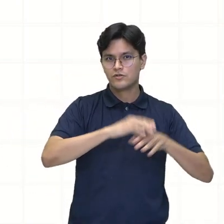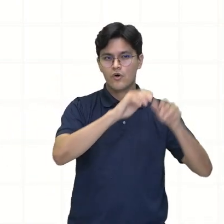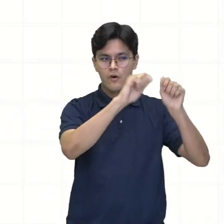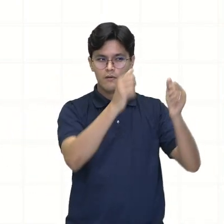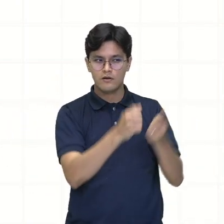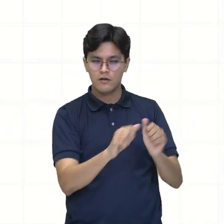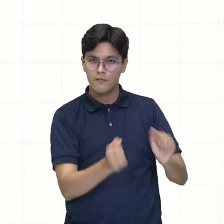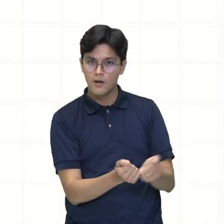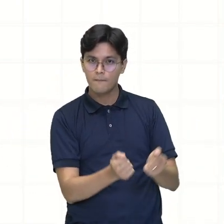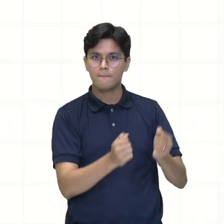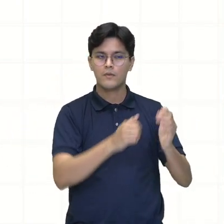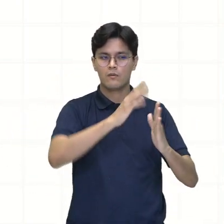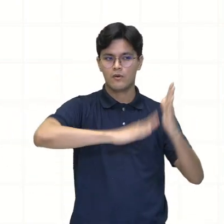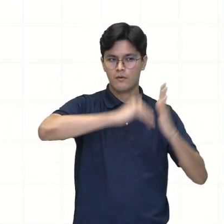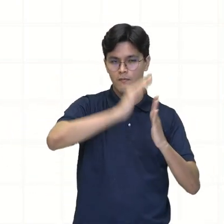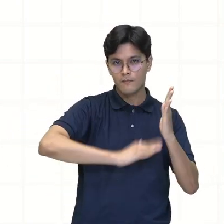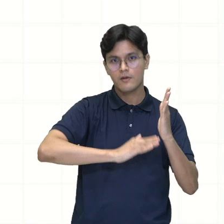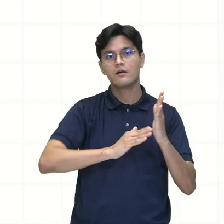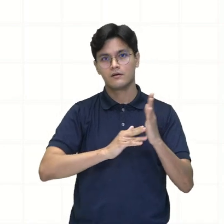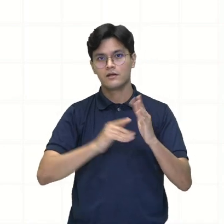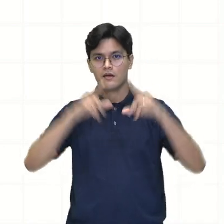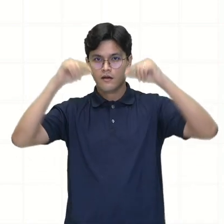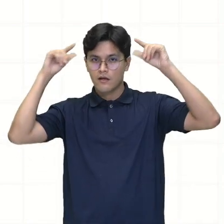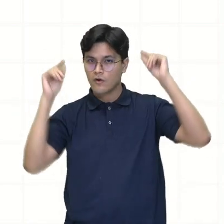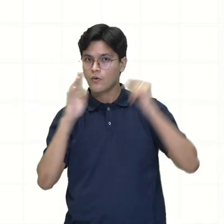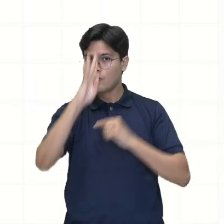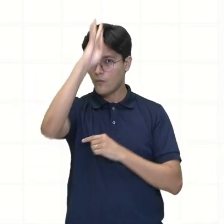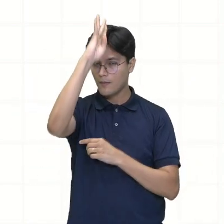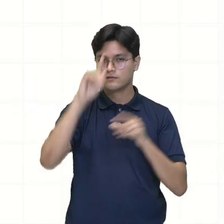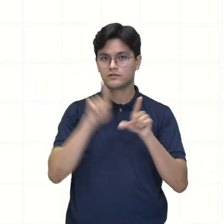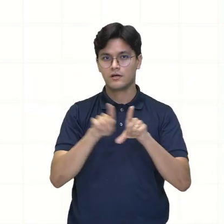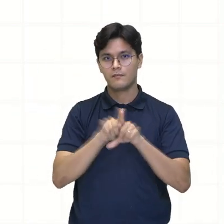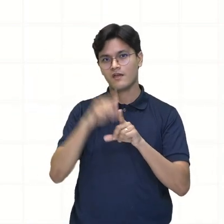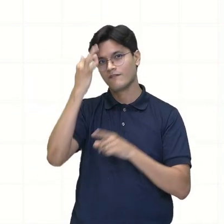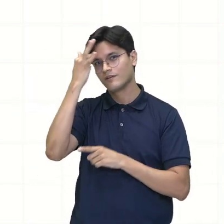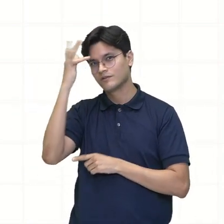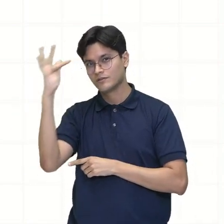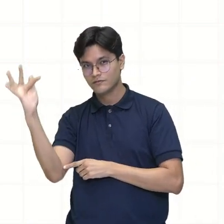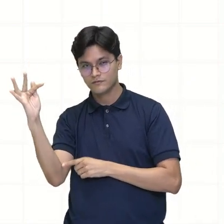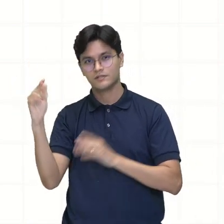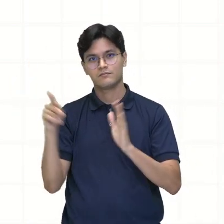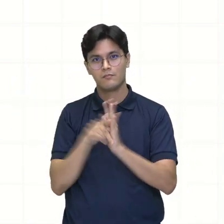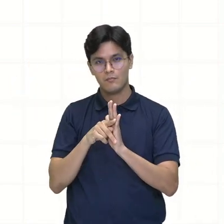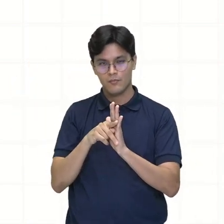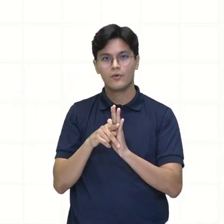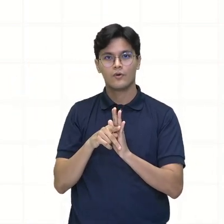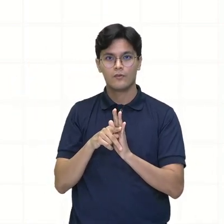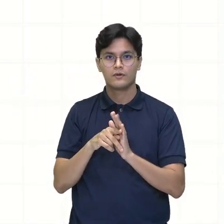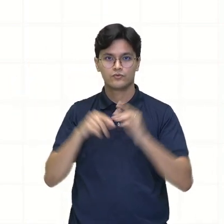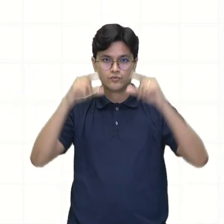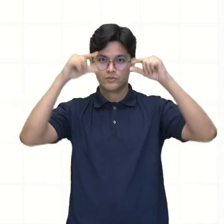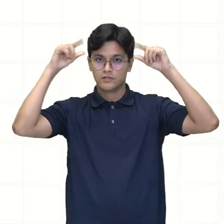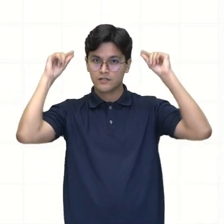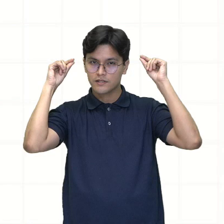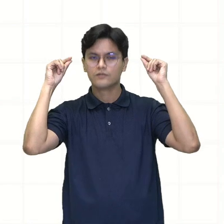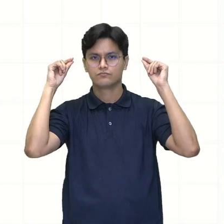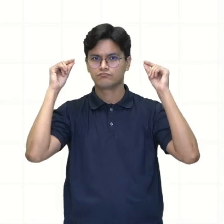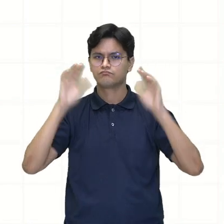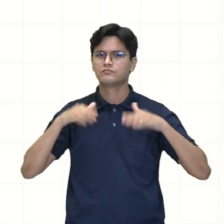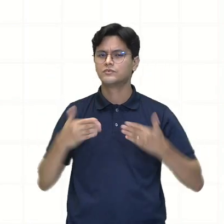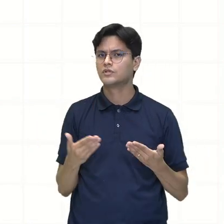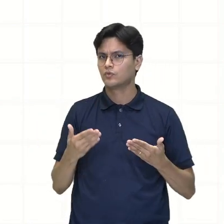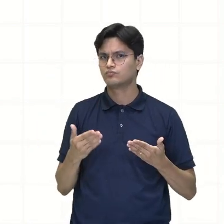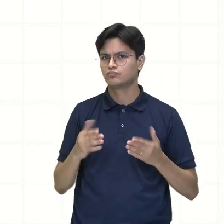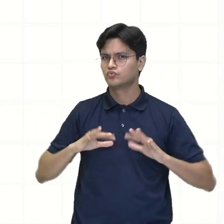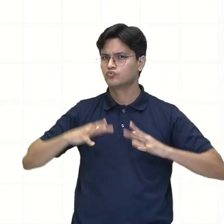filosofia utilizada pelos gregos, todo esse material, todo esse conhecimento da cultura clássica vai ser